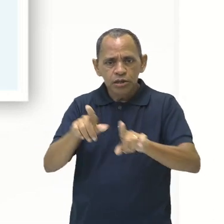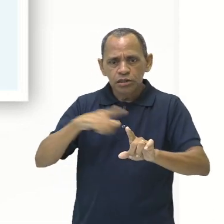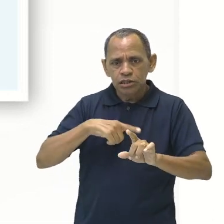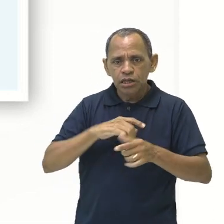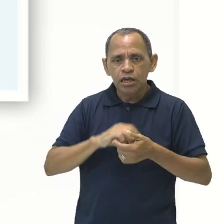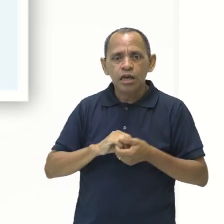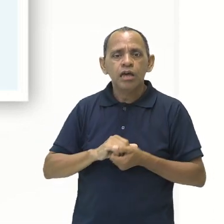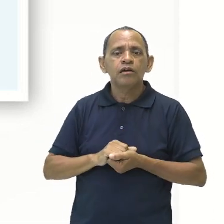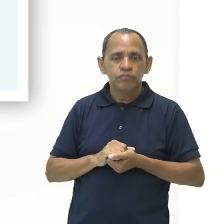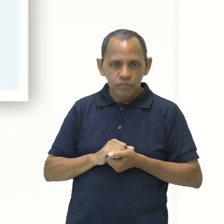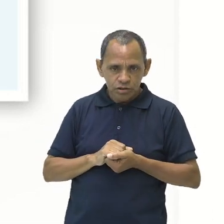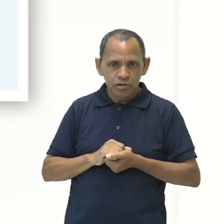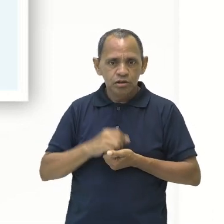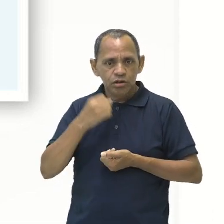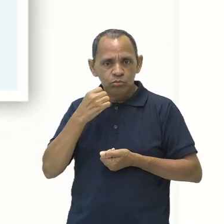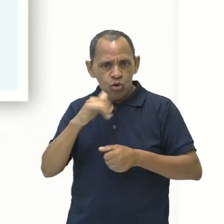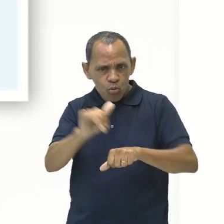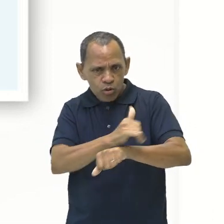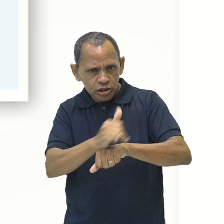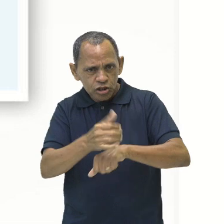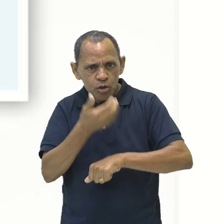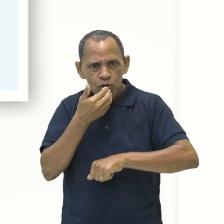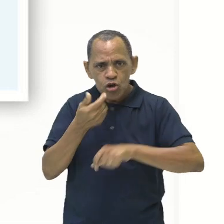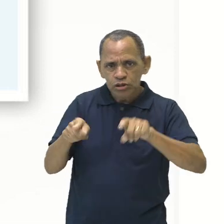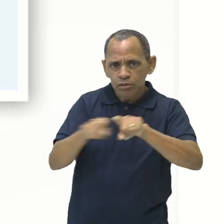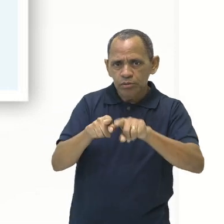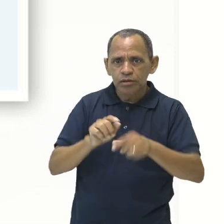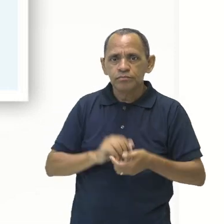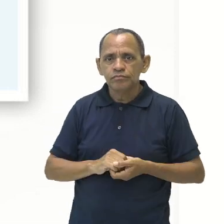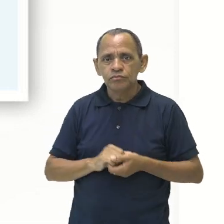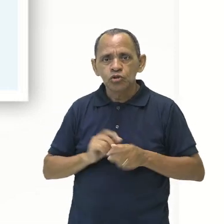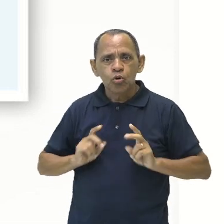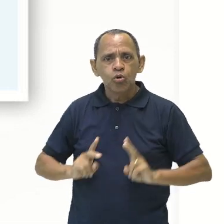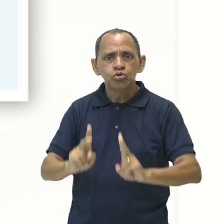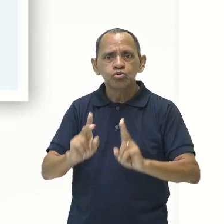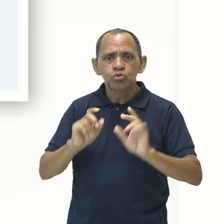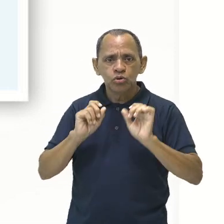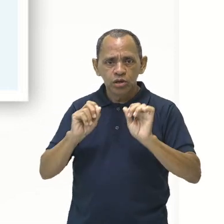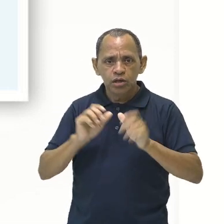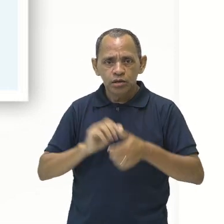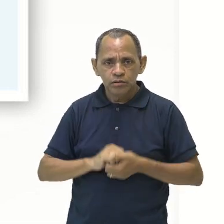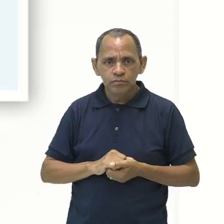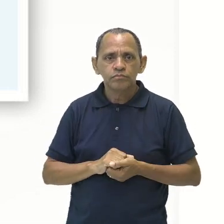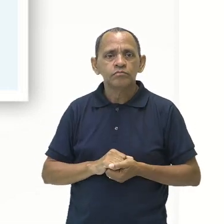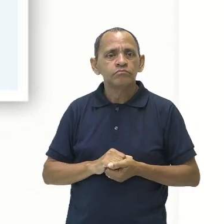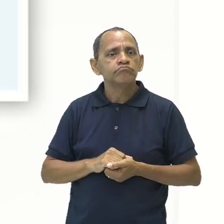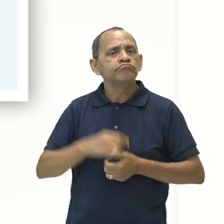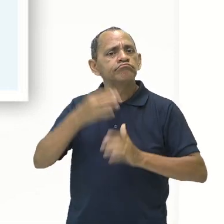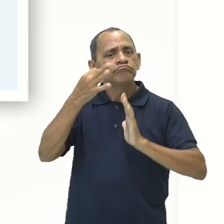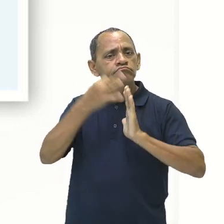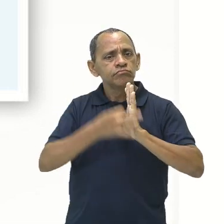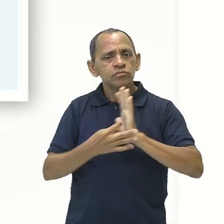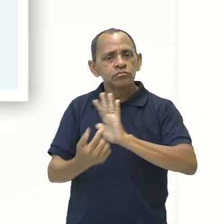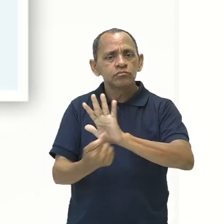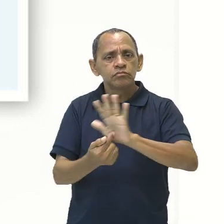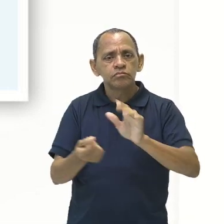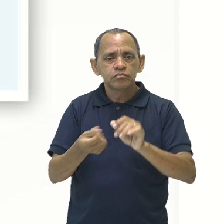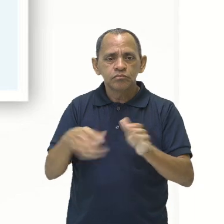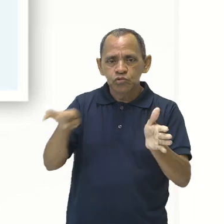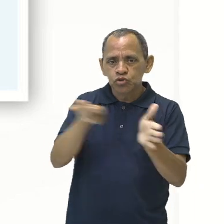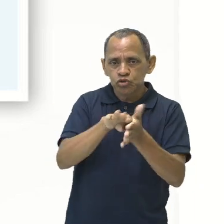maior, certo? Então, a gente continua aqui o nosso texto com a chegada